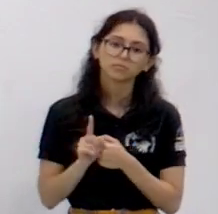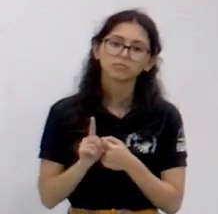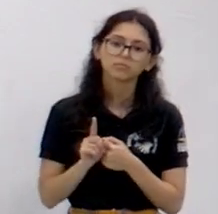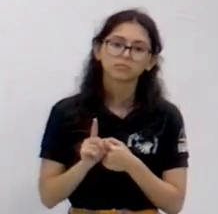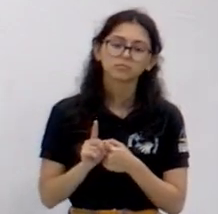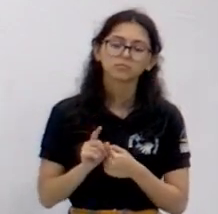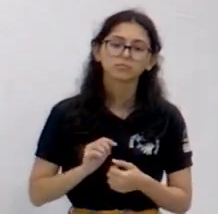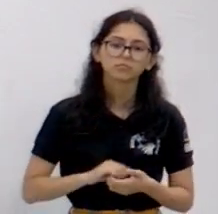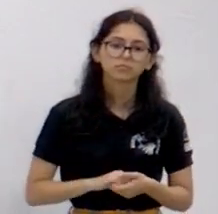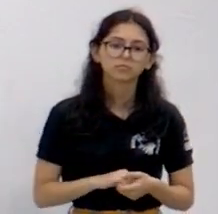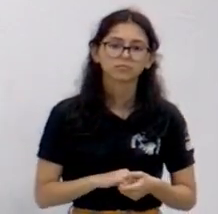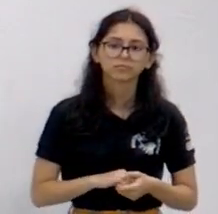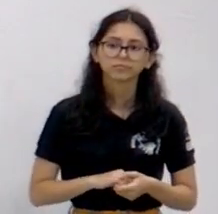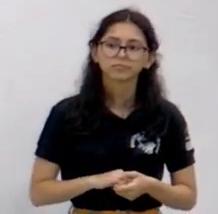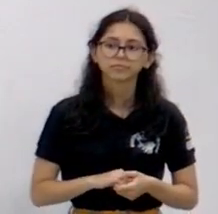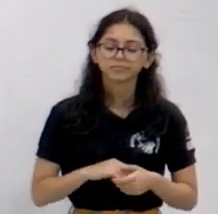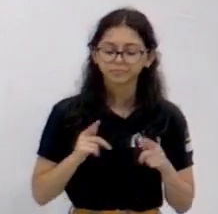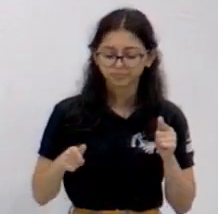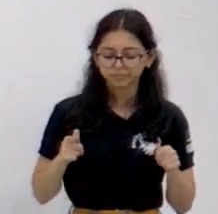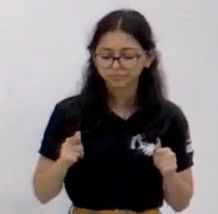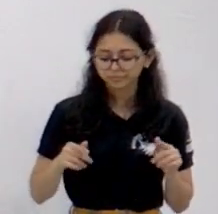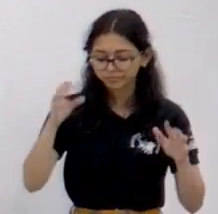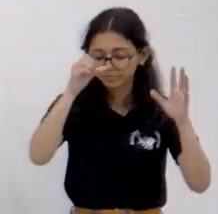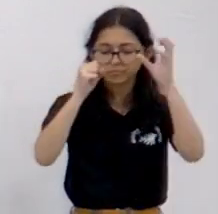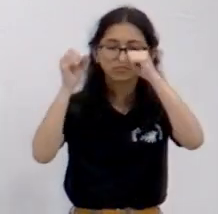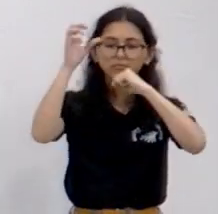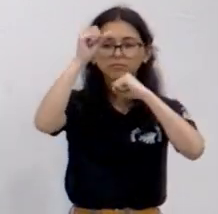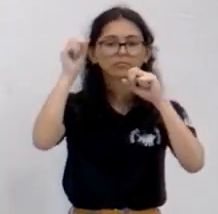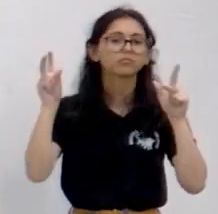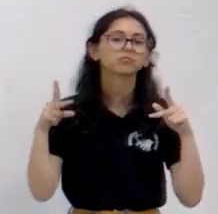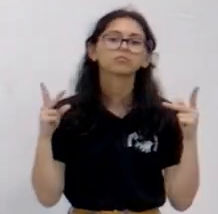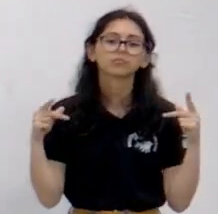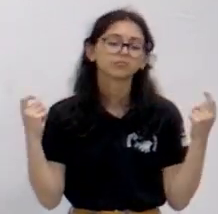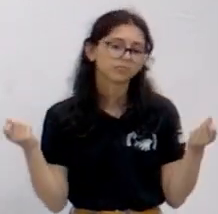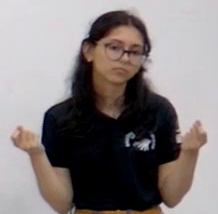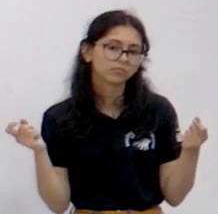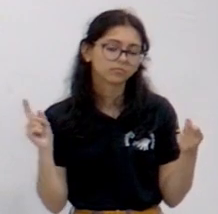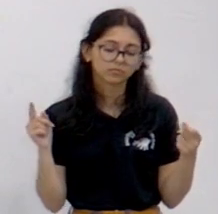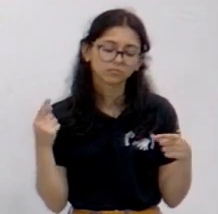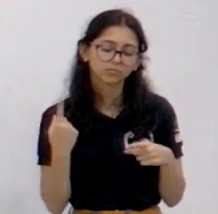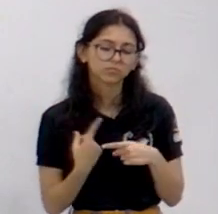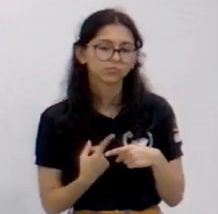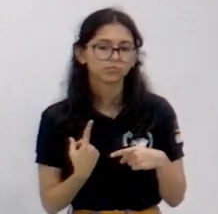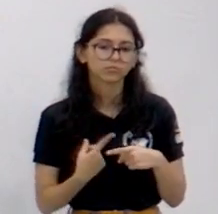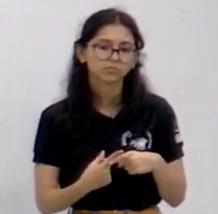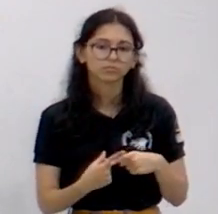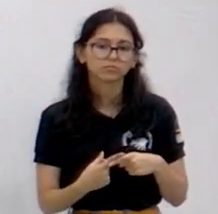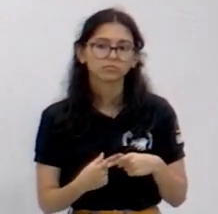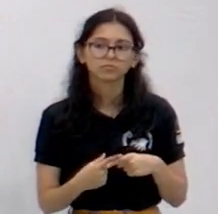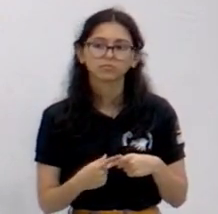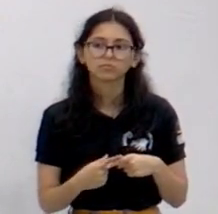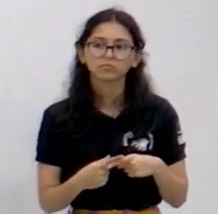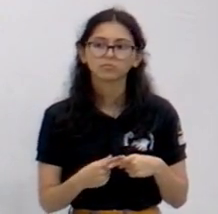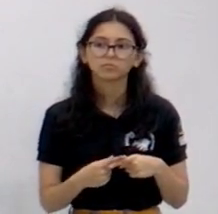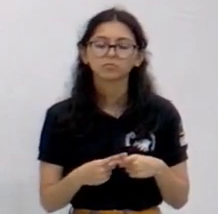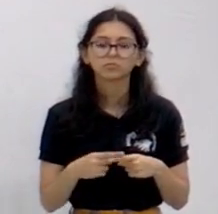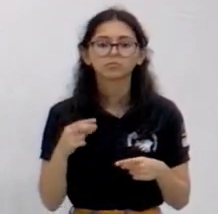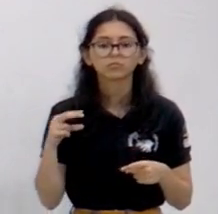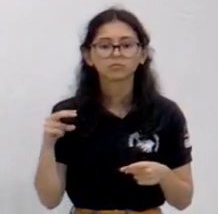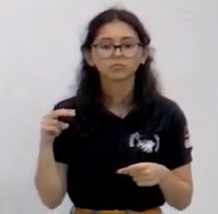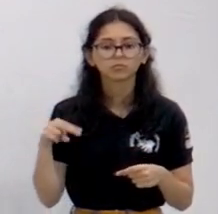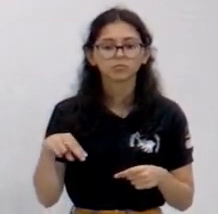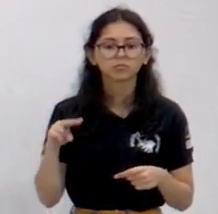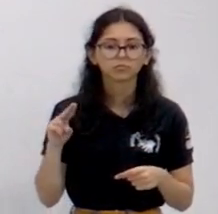Gideão aprendeu que a vitória não estava relacionada ao número de soldados alistados em seu exército, mas pela